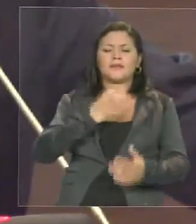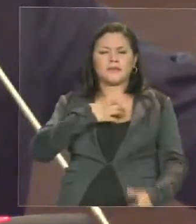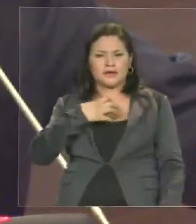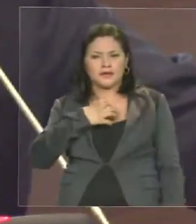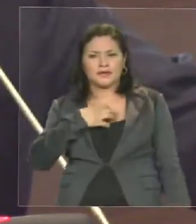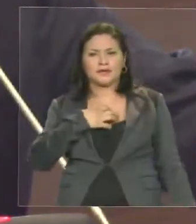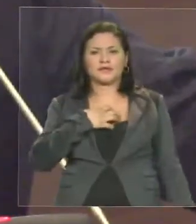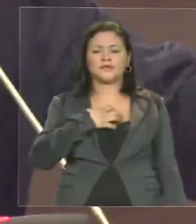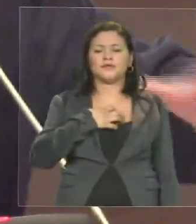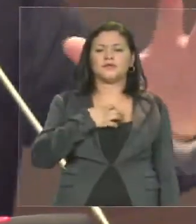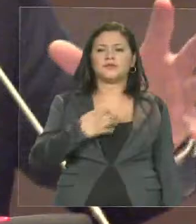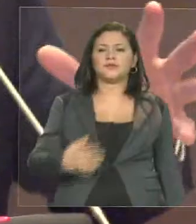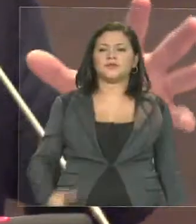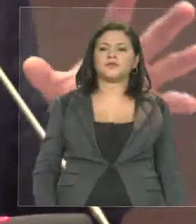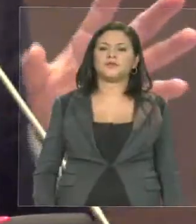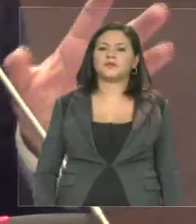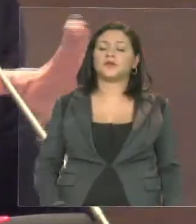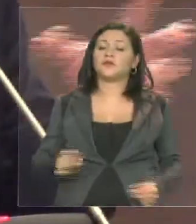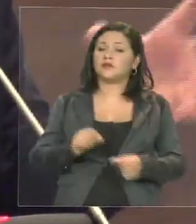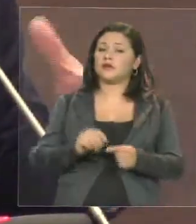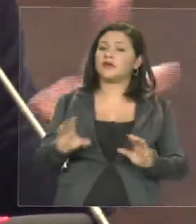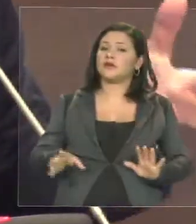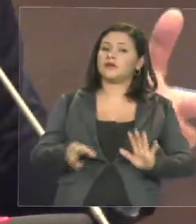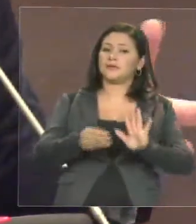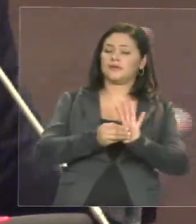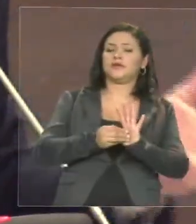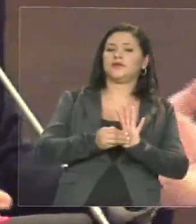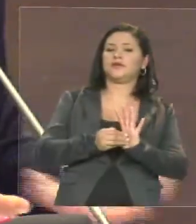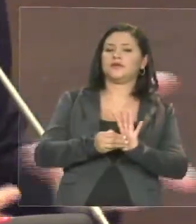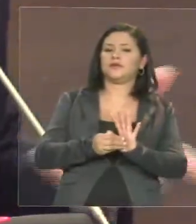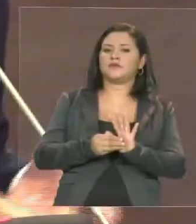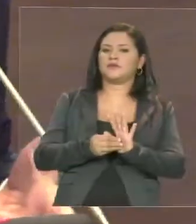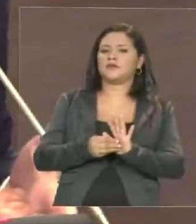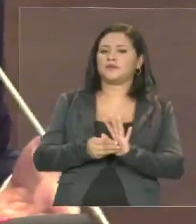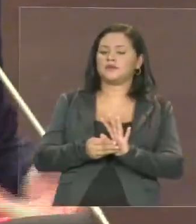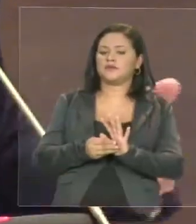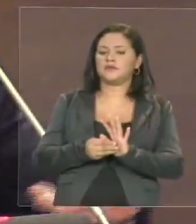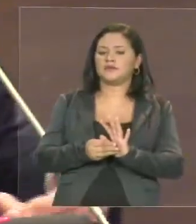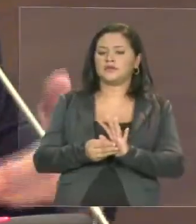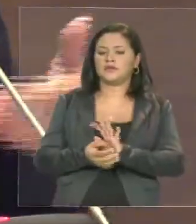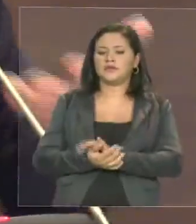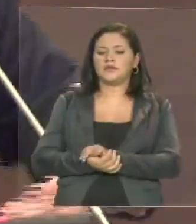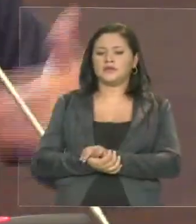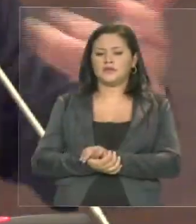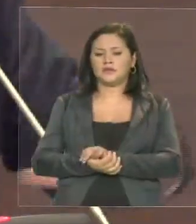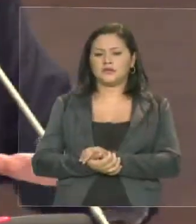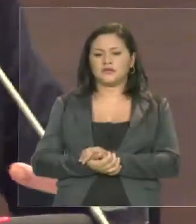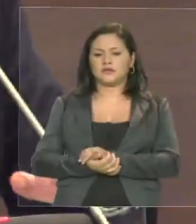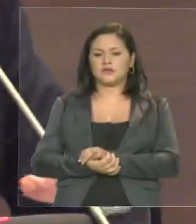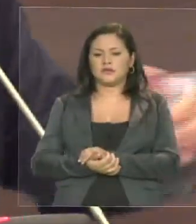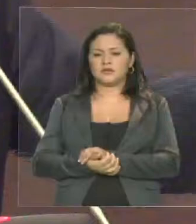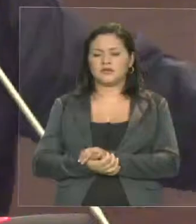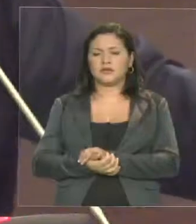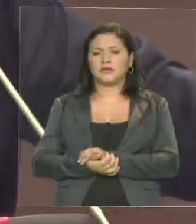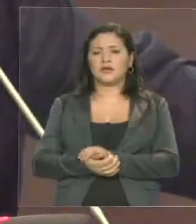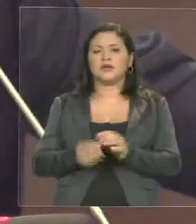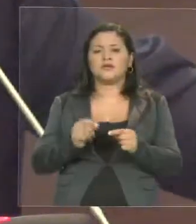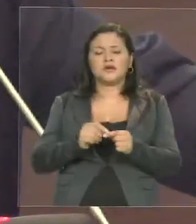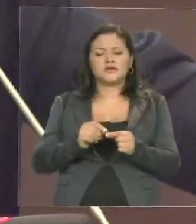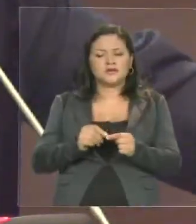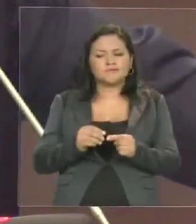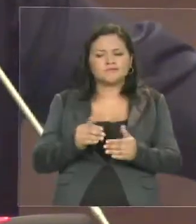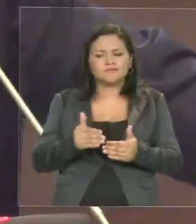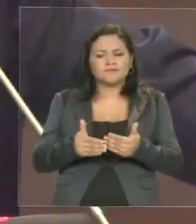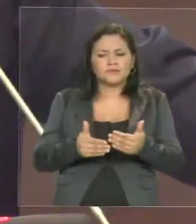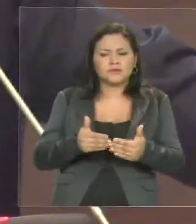ele fará emendas de ordem a permitir uma situação, segundo ele, no seu conteúdo aqui, um pouco melhor do que está previsto na